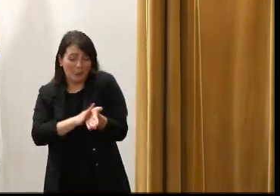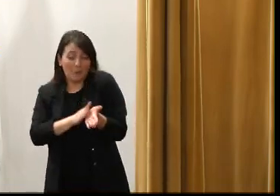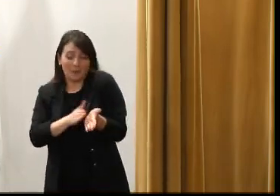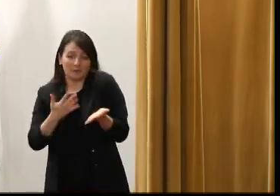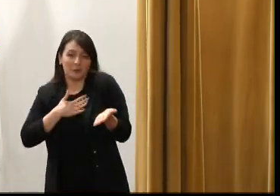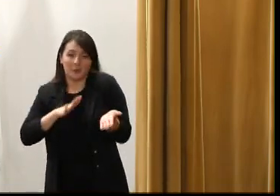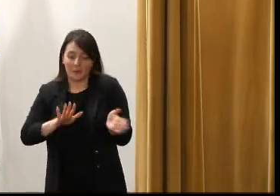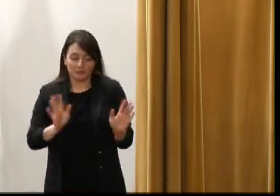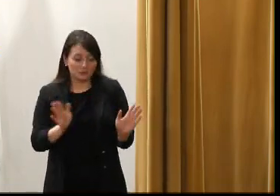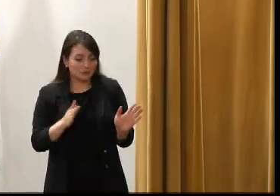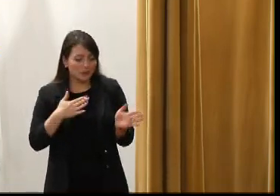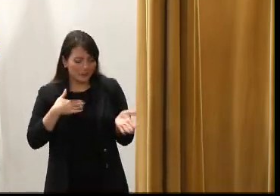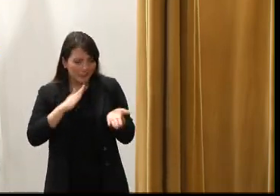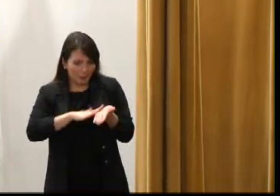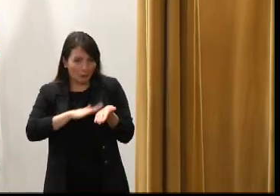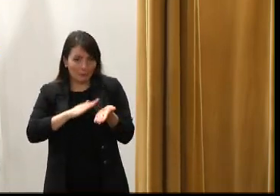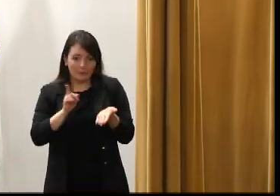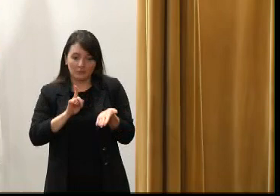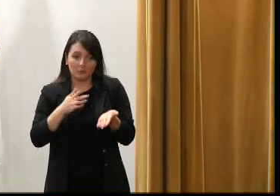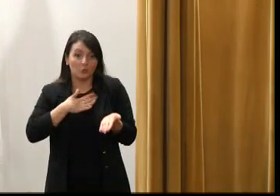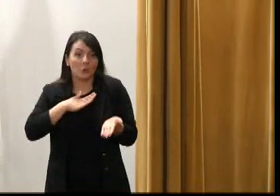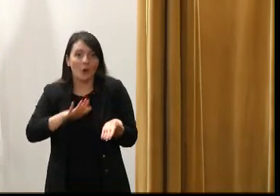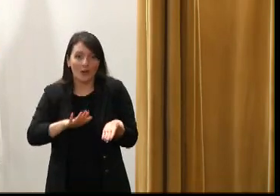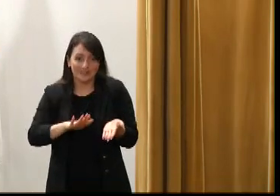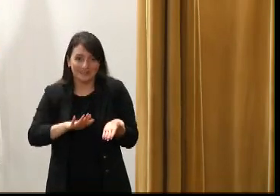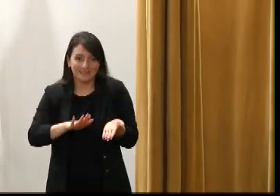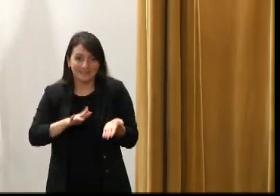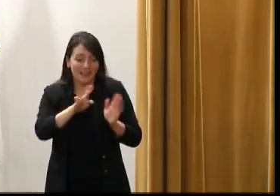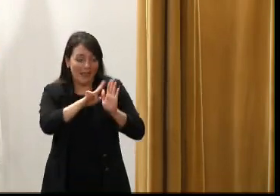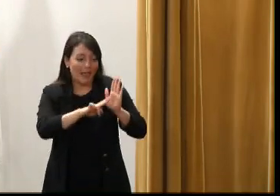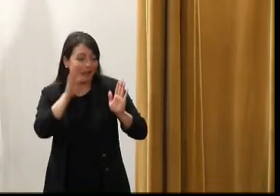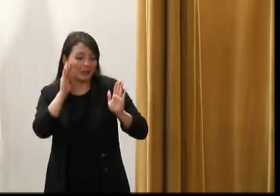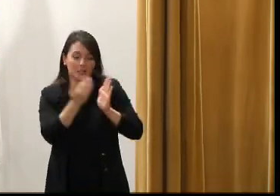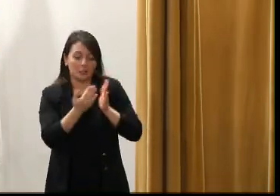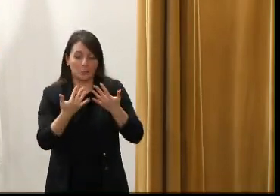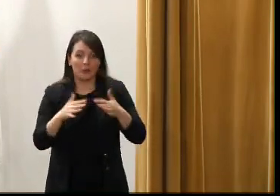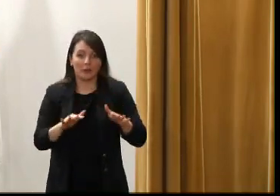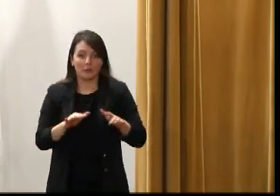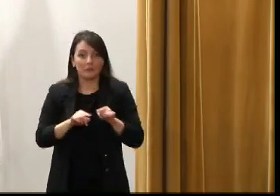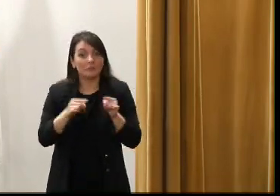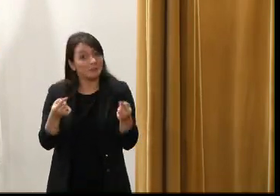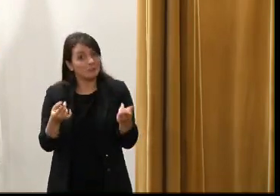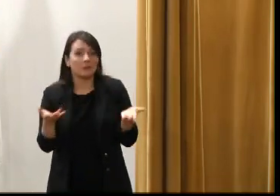ninguém gosta de ser regulado, e a gente vive dentro de um ambiente